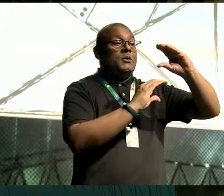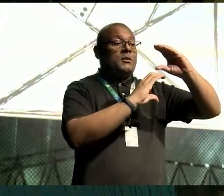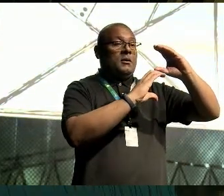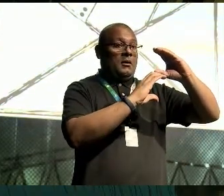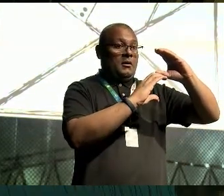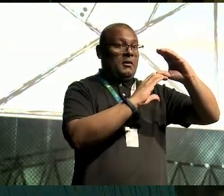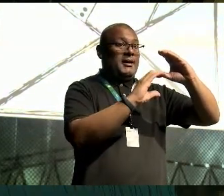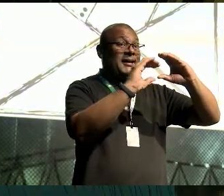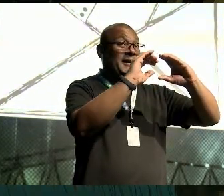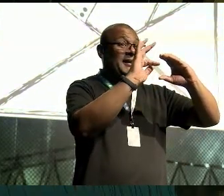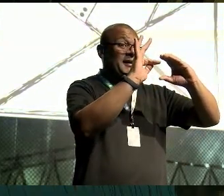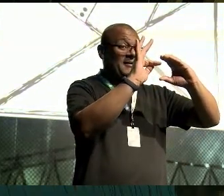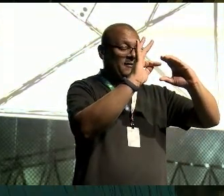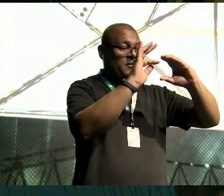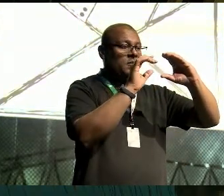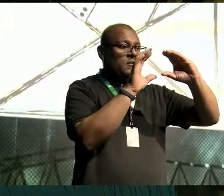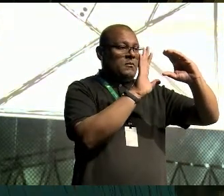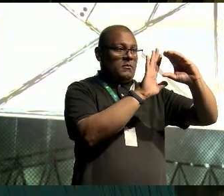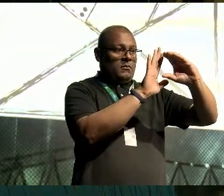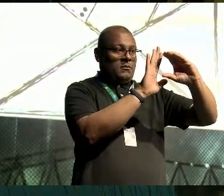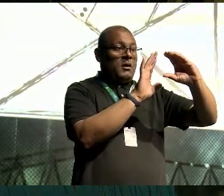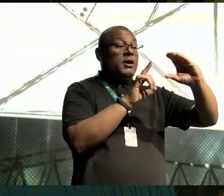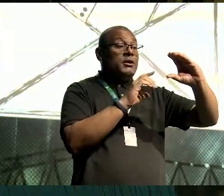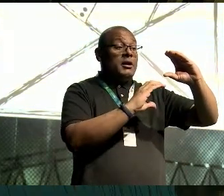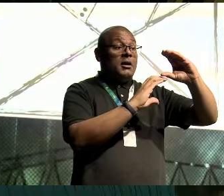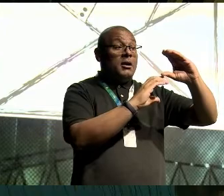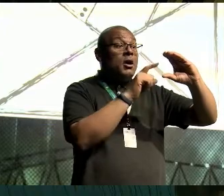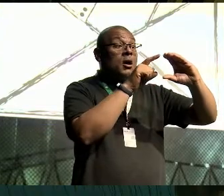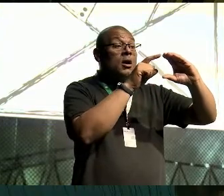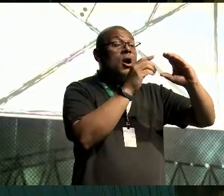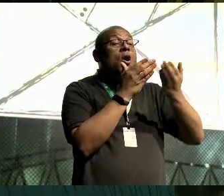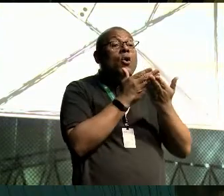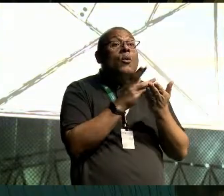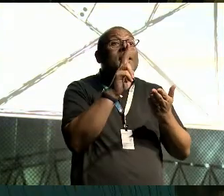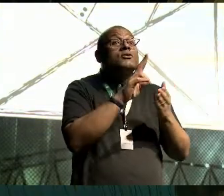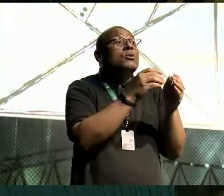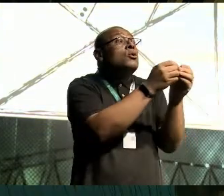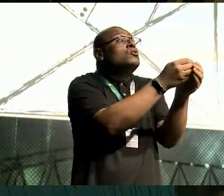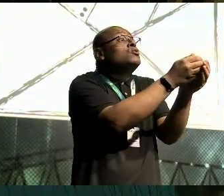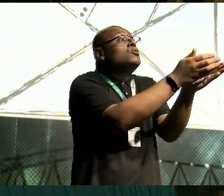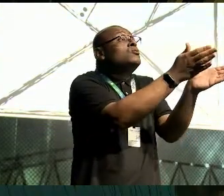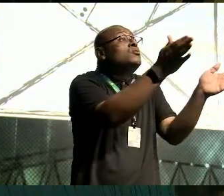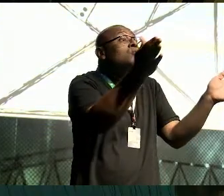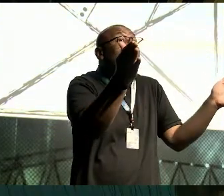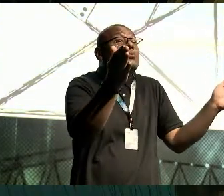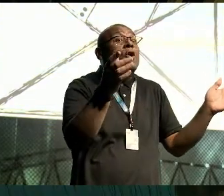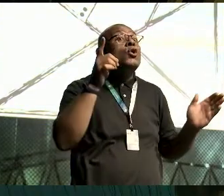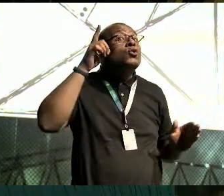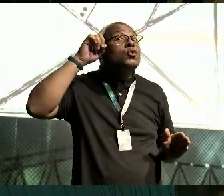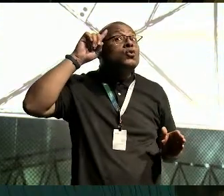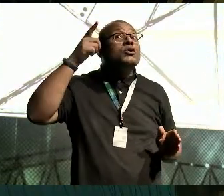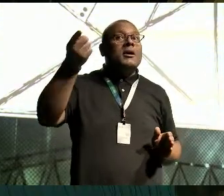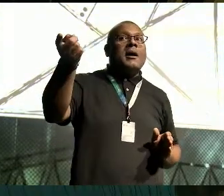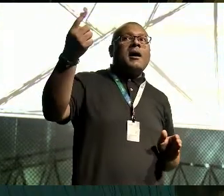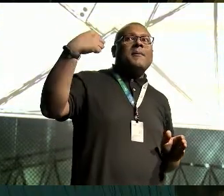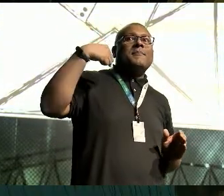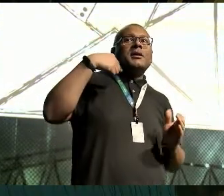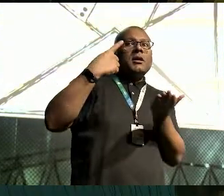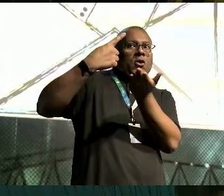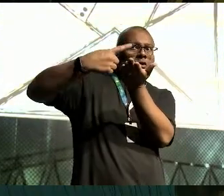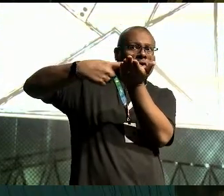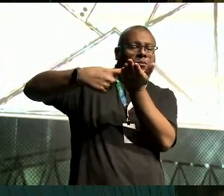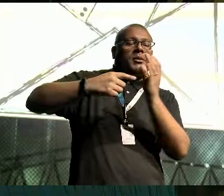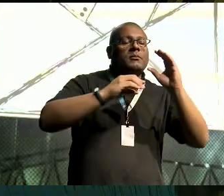que apenas naquela data específica, aquele código passe a ser utilizado, né? Então, a gente pode não